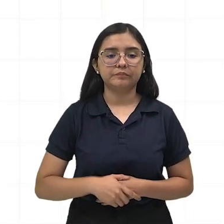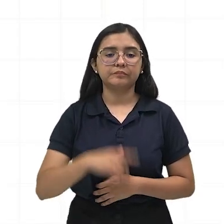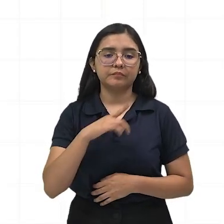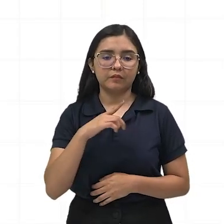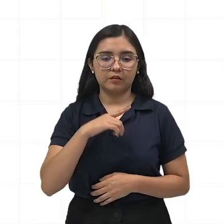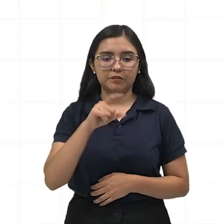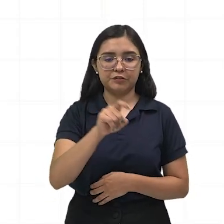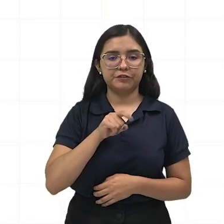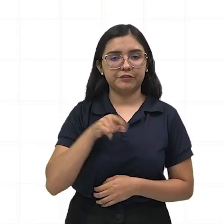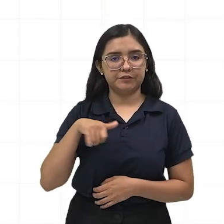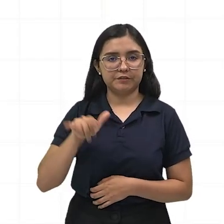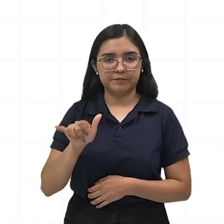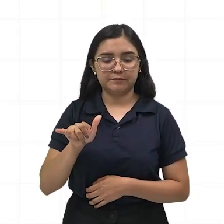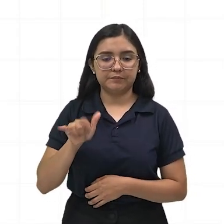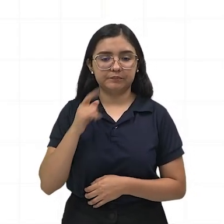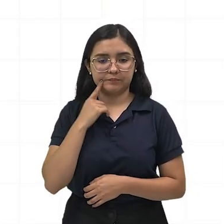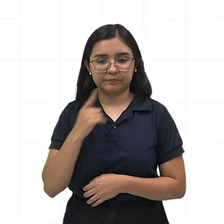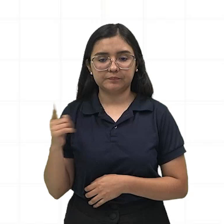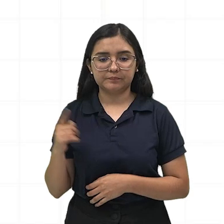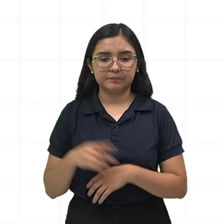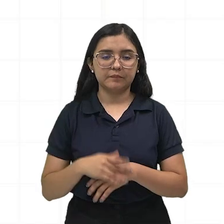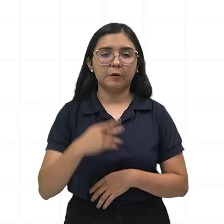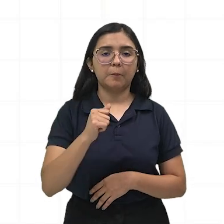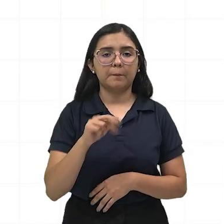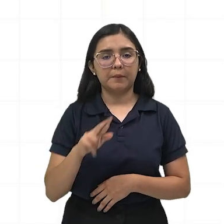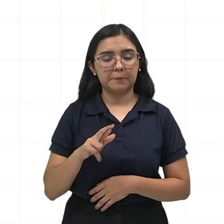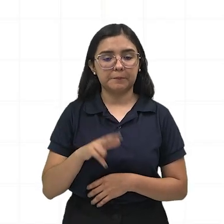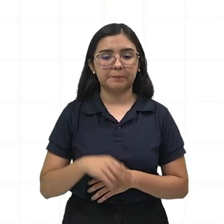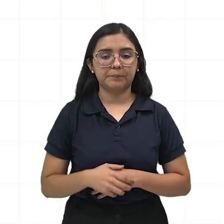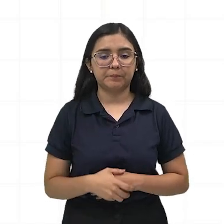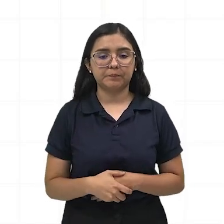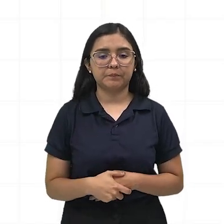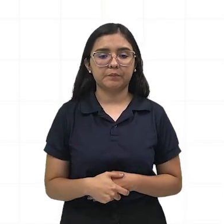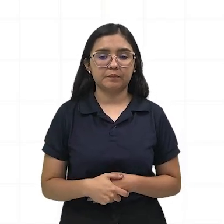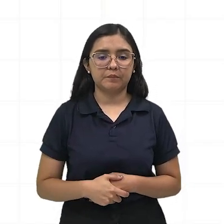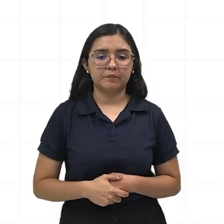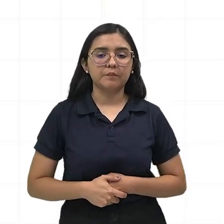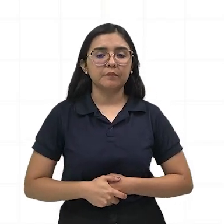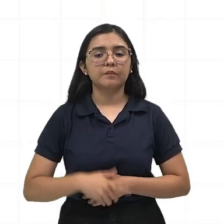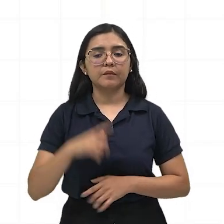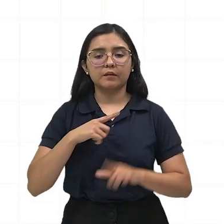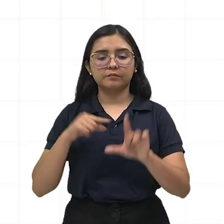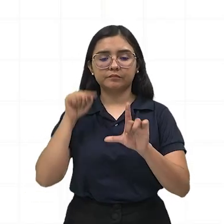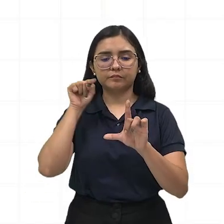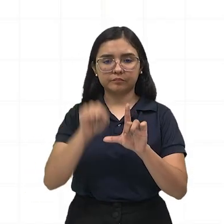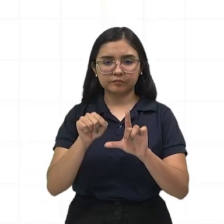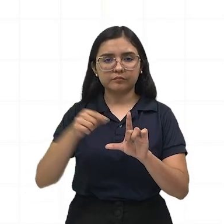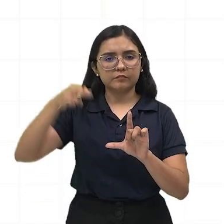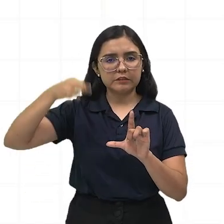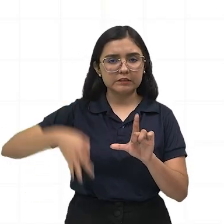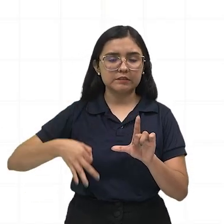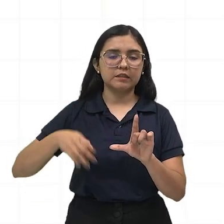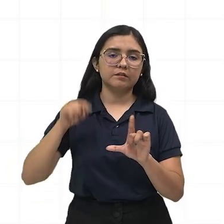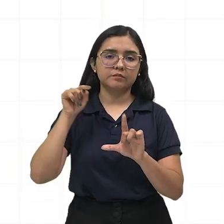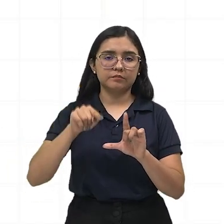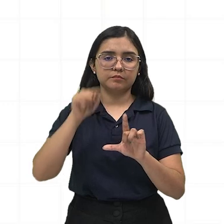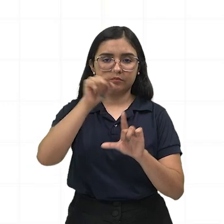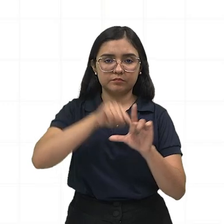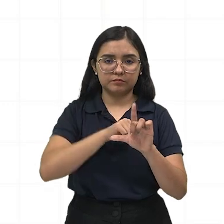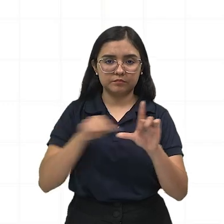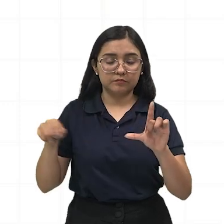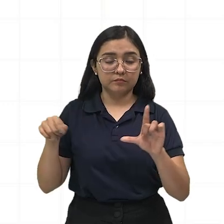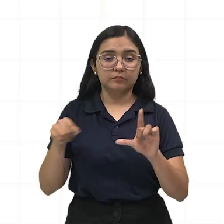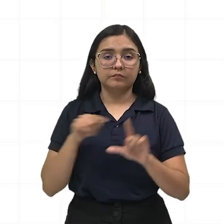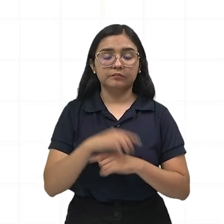esse endereço, né? Nós temos um par com uma localização exata desse ponto.